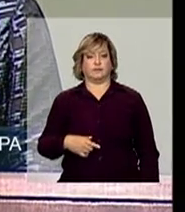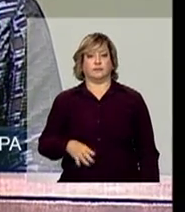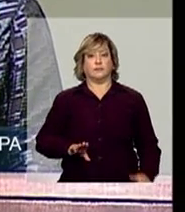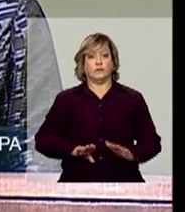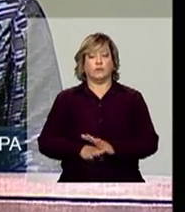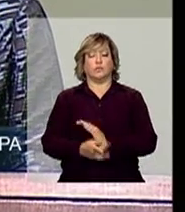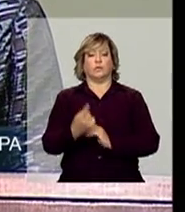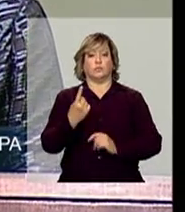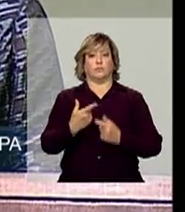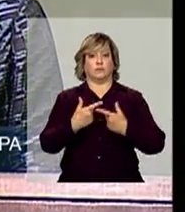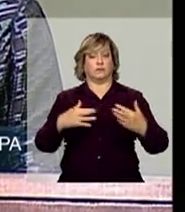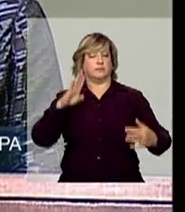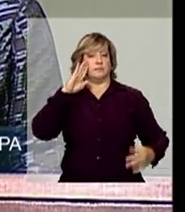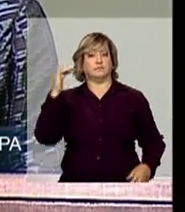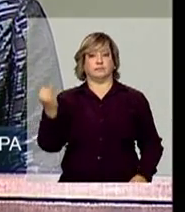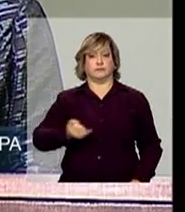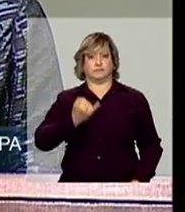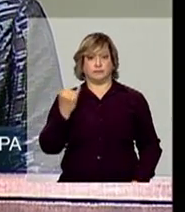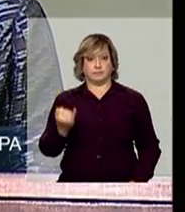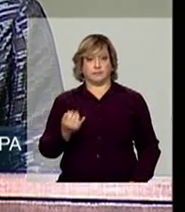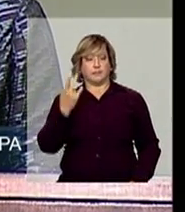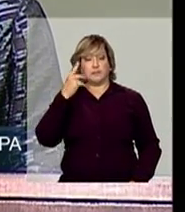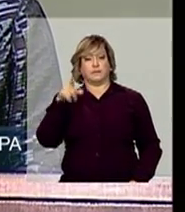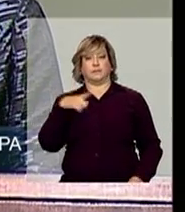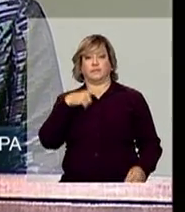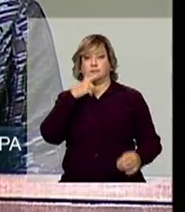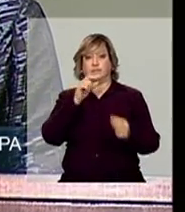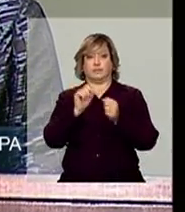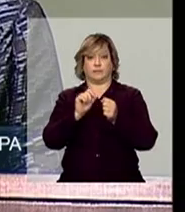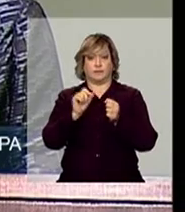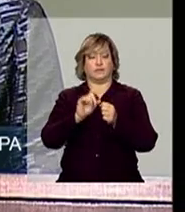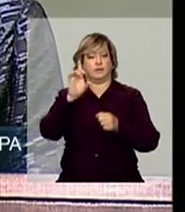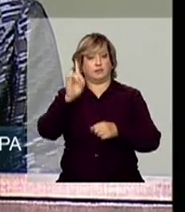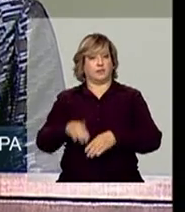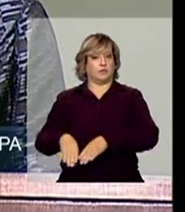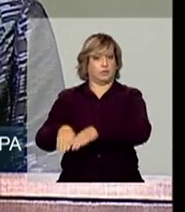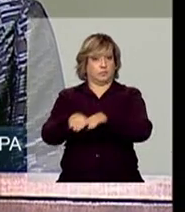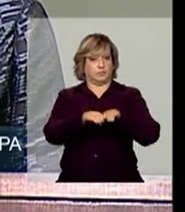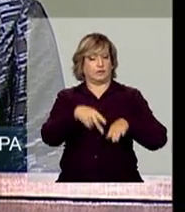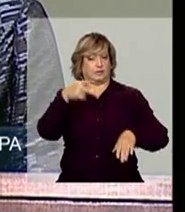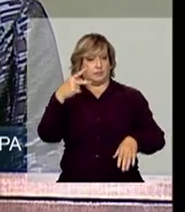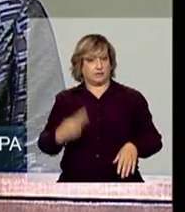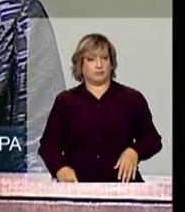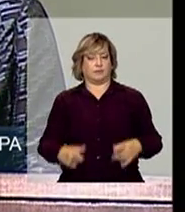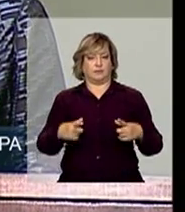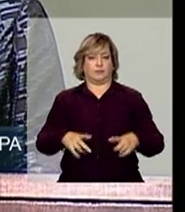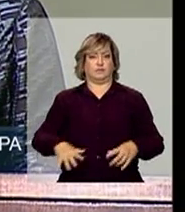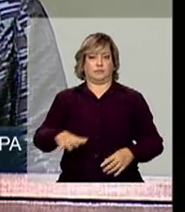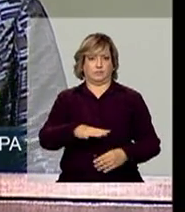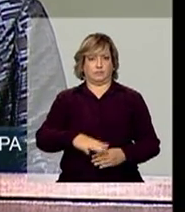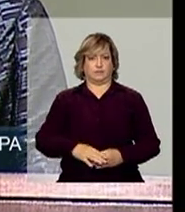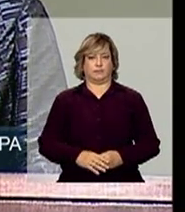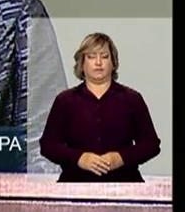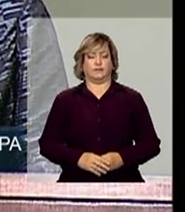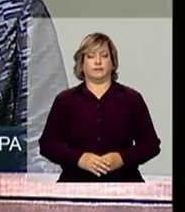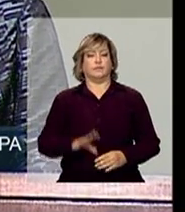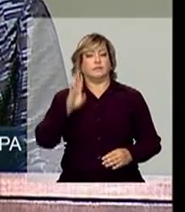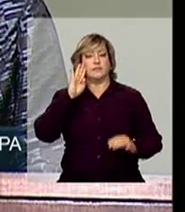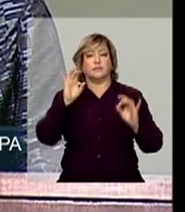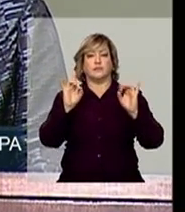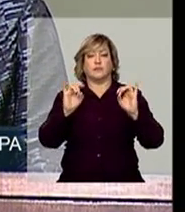elemento fundamental para que se afirmasse a democracia neste continente, em especial